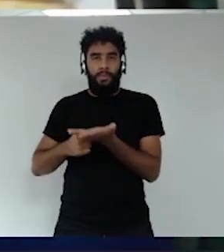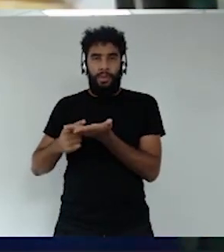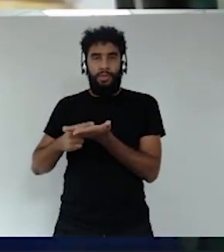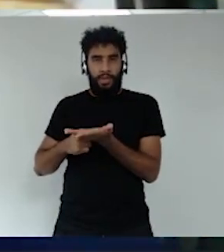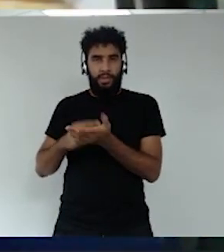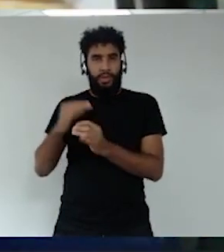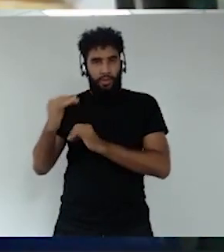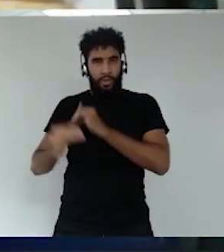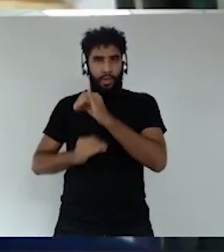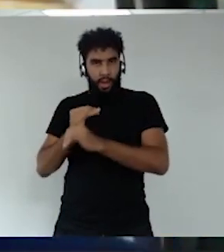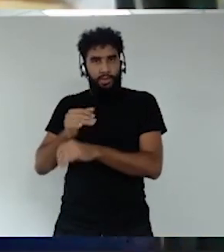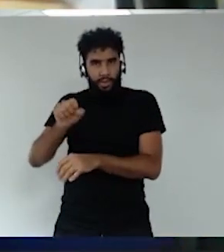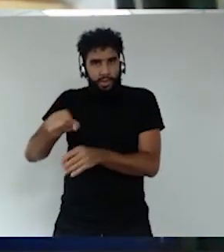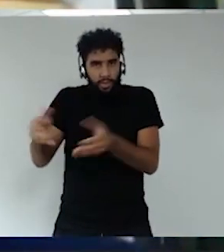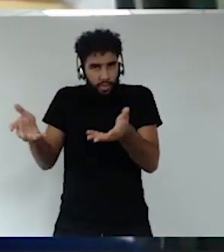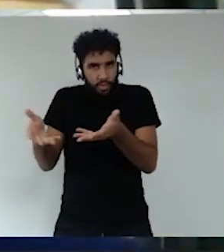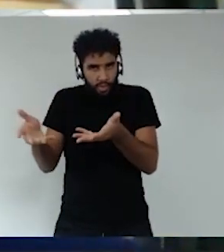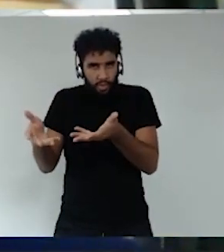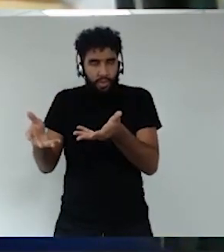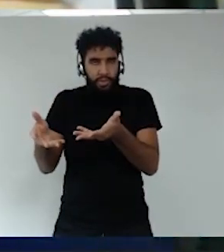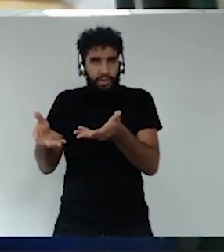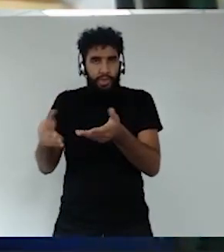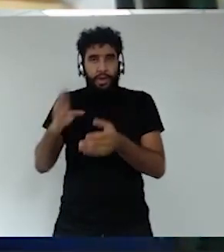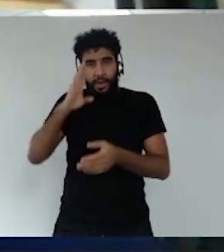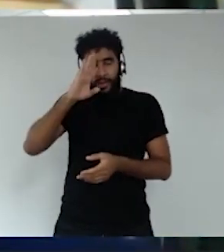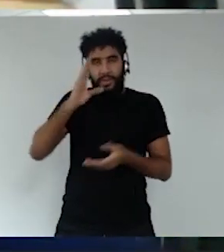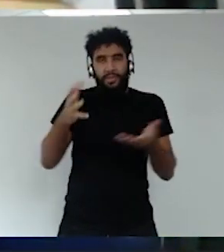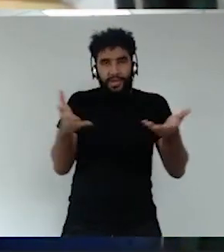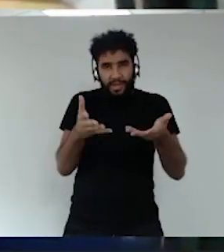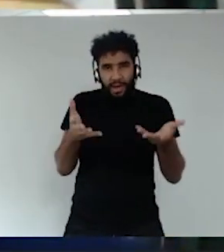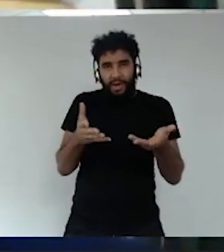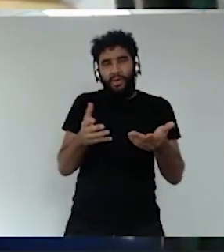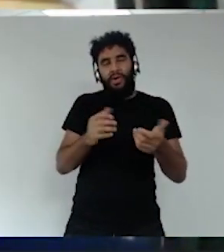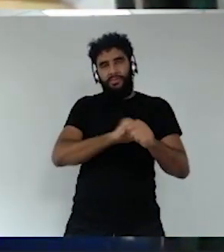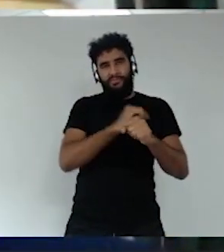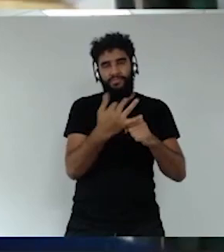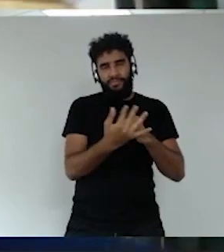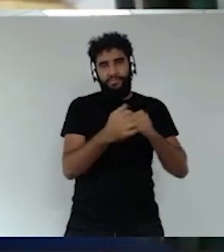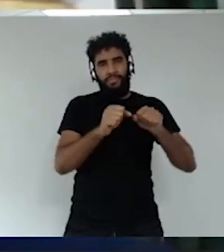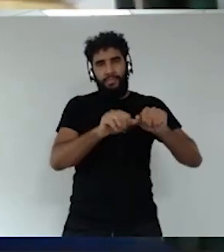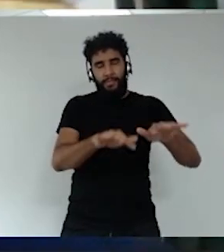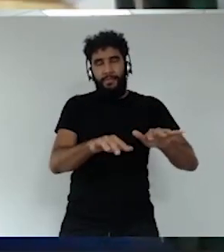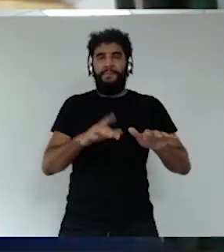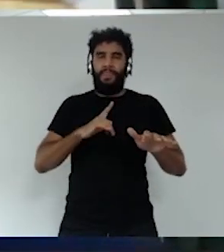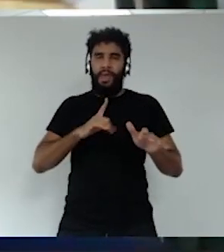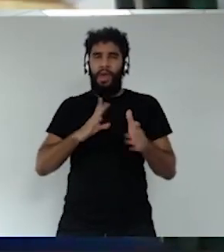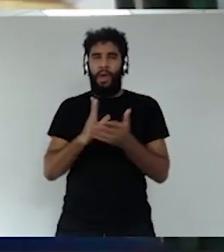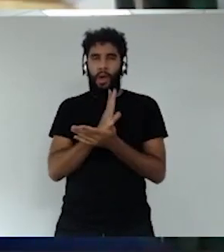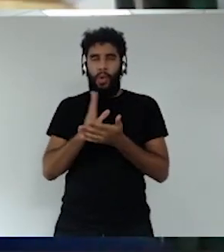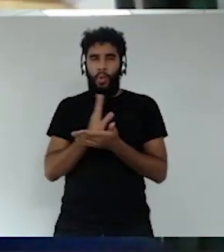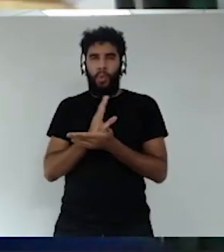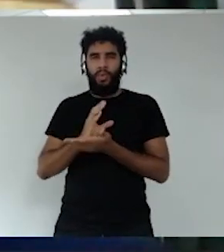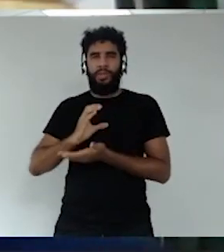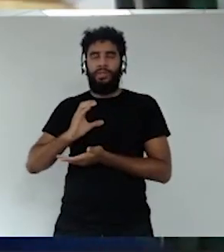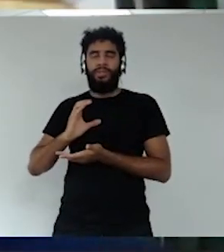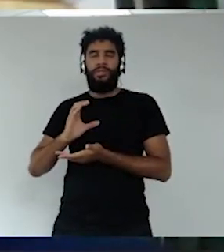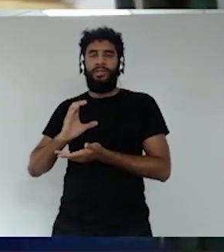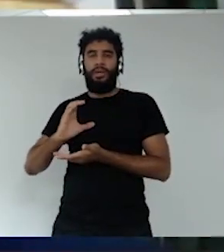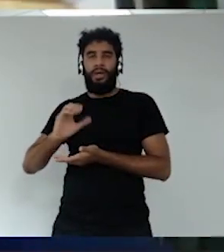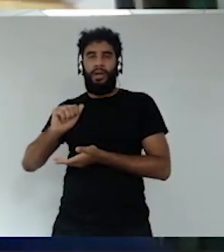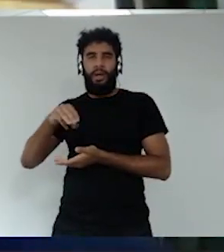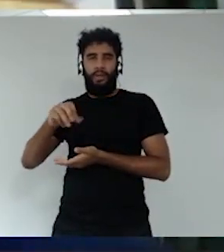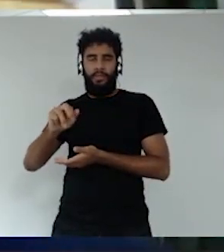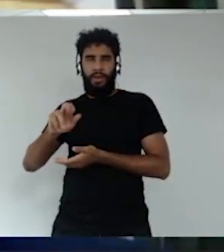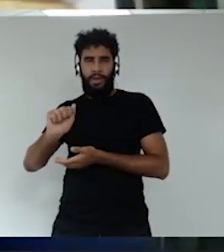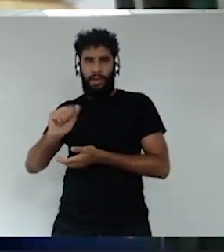se incluindo nessa nova exigência, e as câmaras estão no processo de adaptação, inclusive câmaras da OAB, que